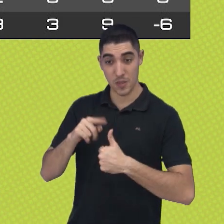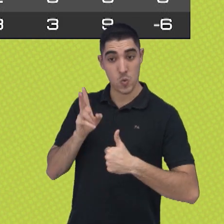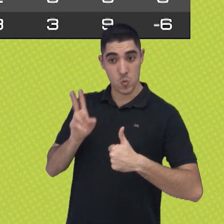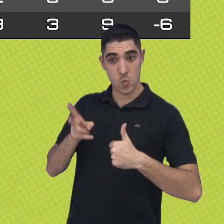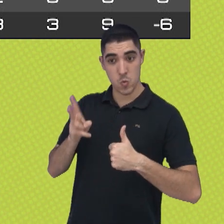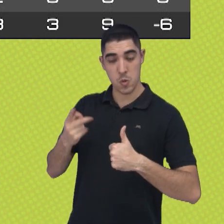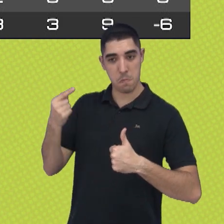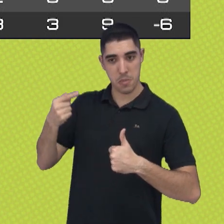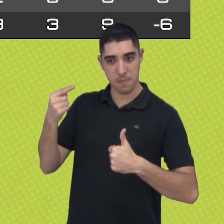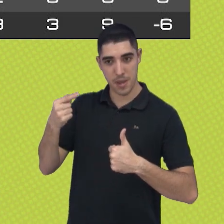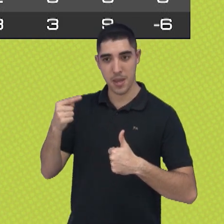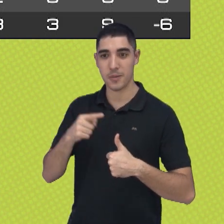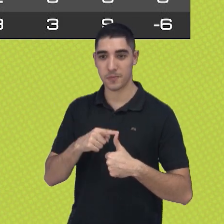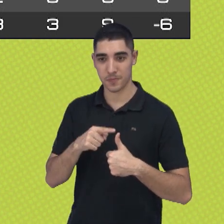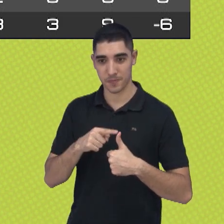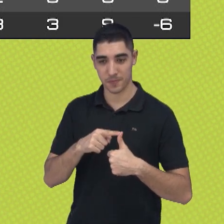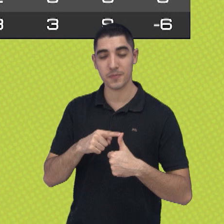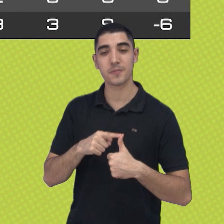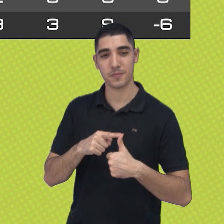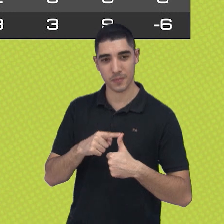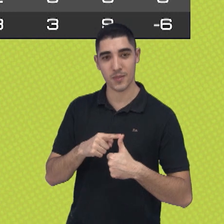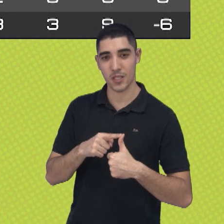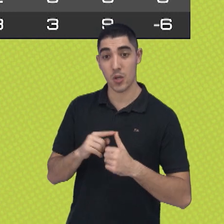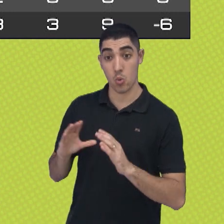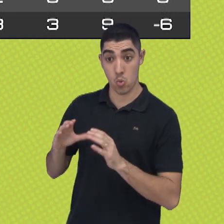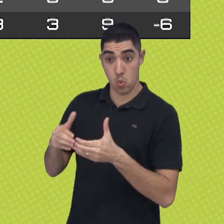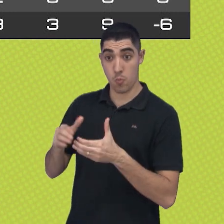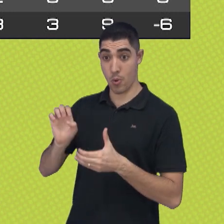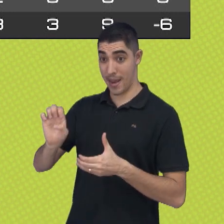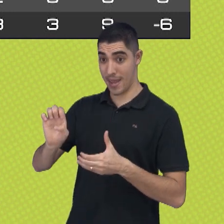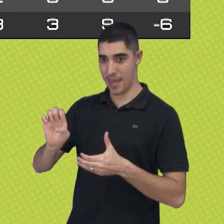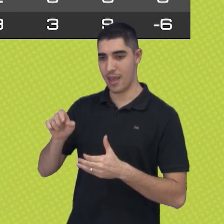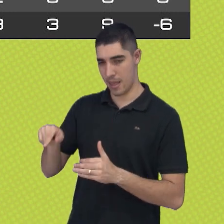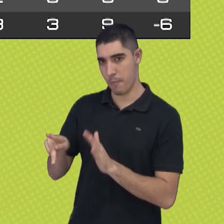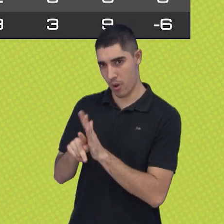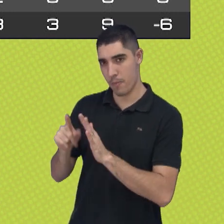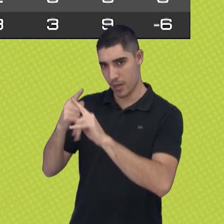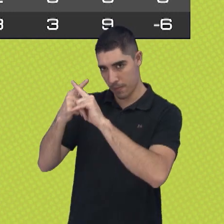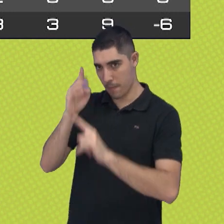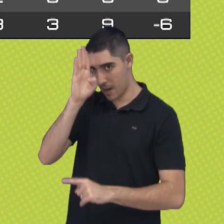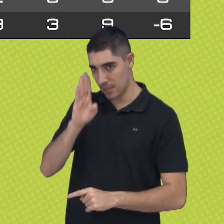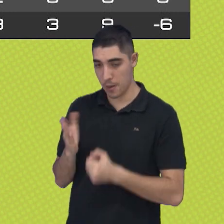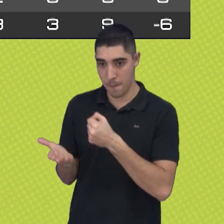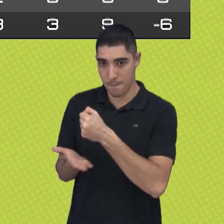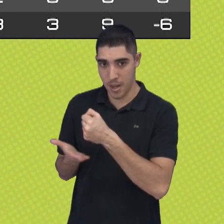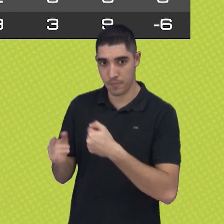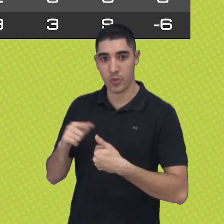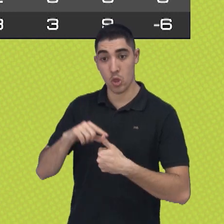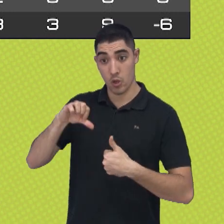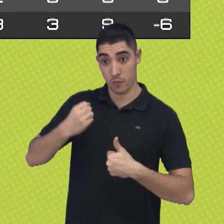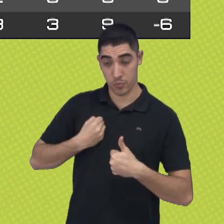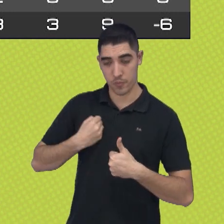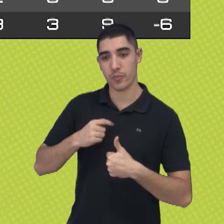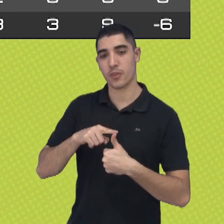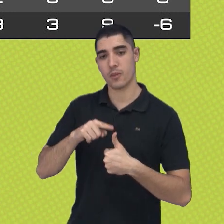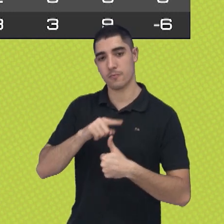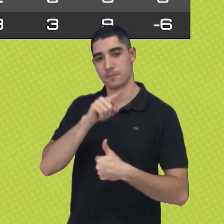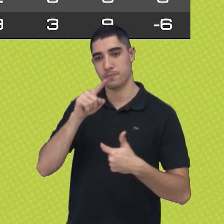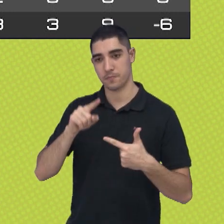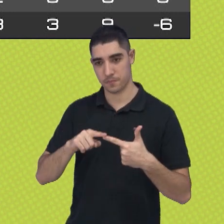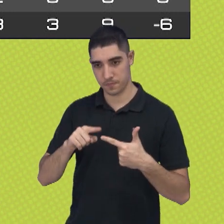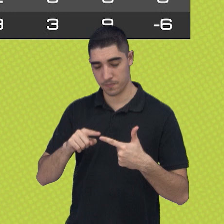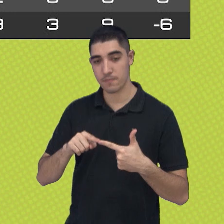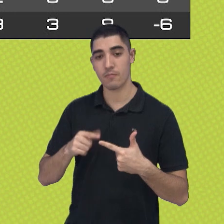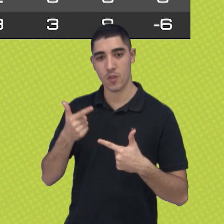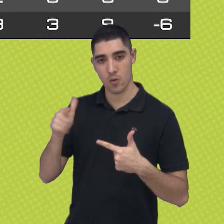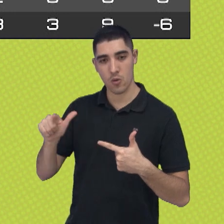na liderança do grupo E dessa Talentos LNF com 9 pontos. Em seguida, na sequência, melhor dizendo,